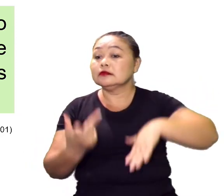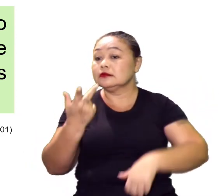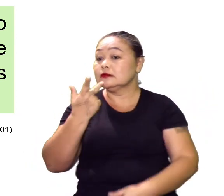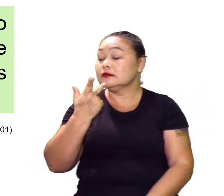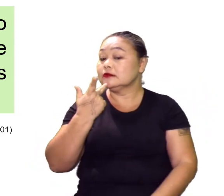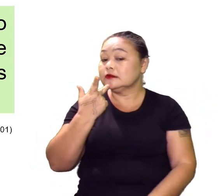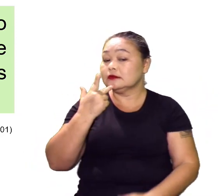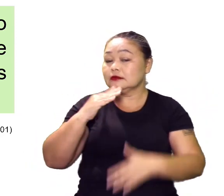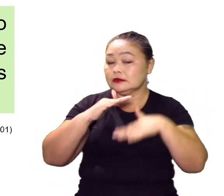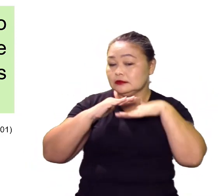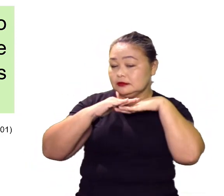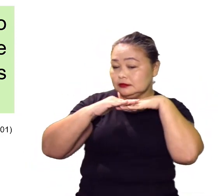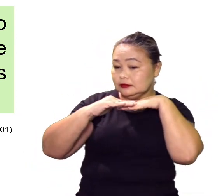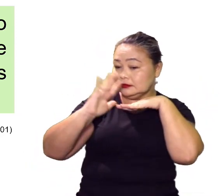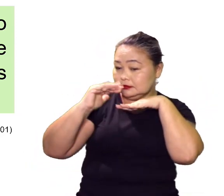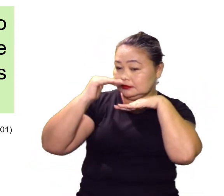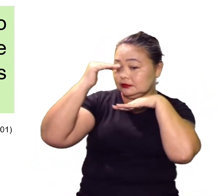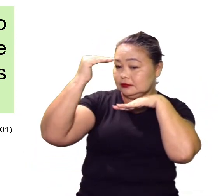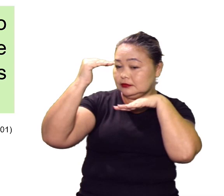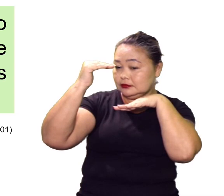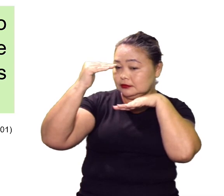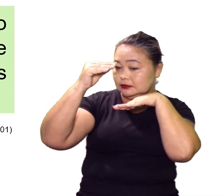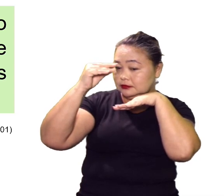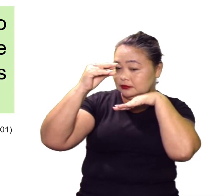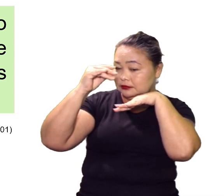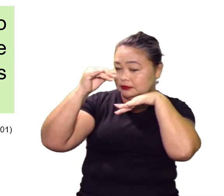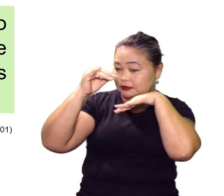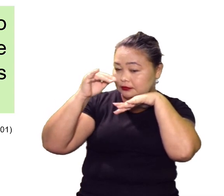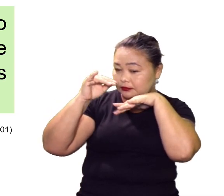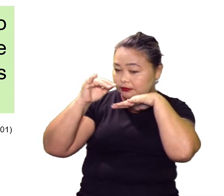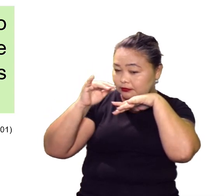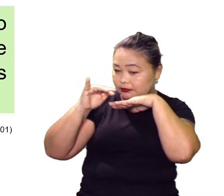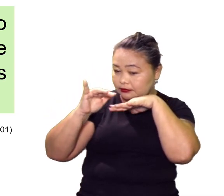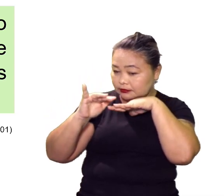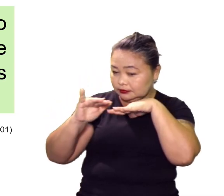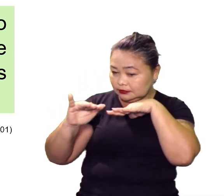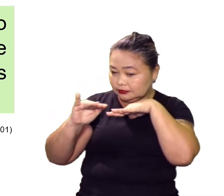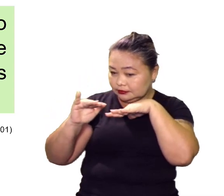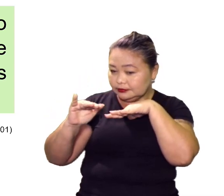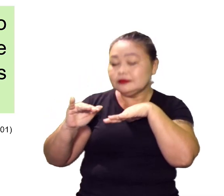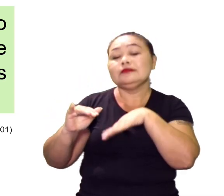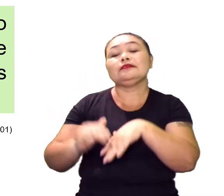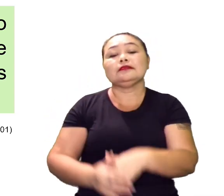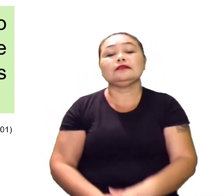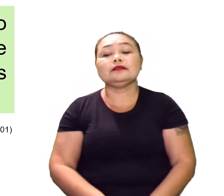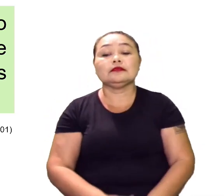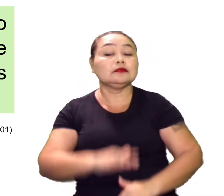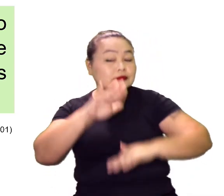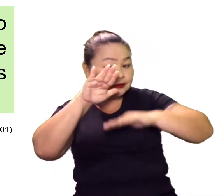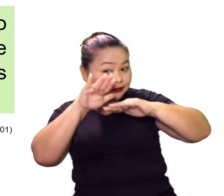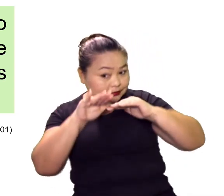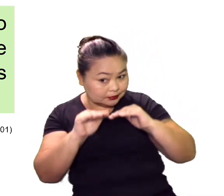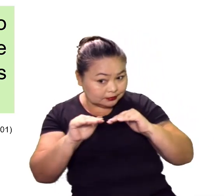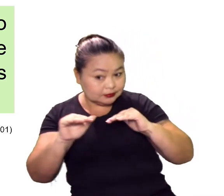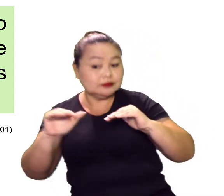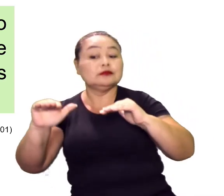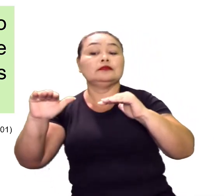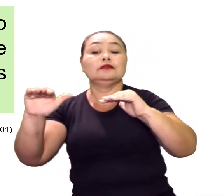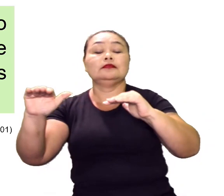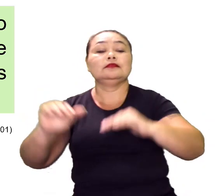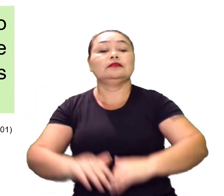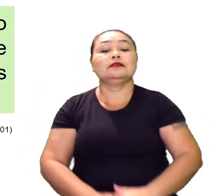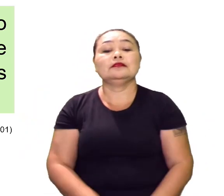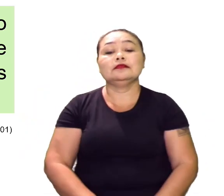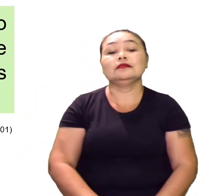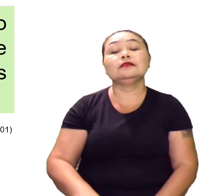são planos lá no alto e que vão depositar nas planícies, que são áreas mais